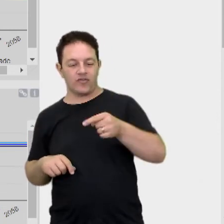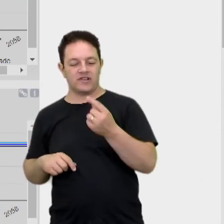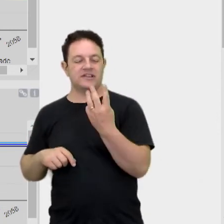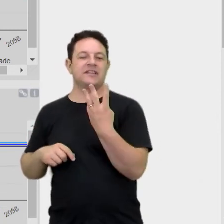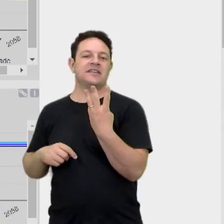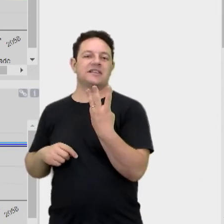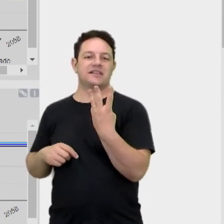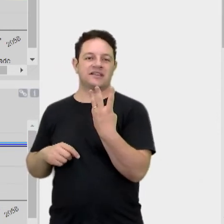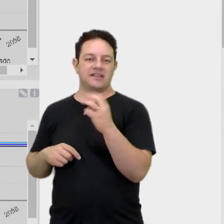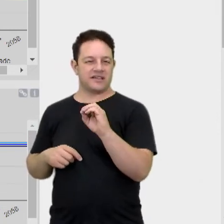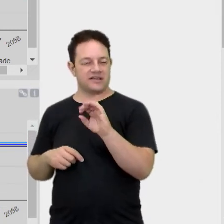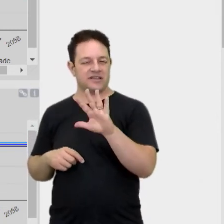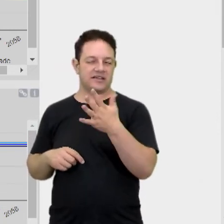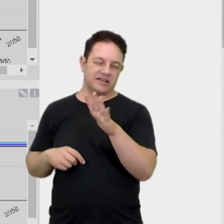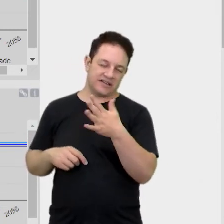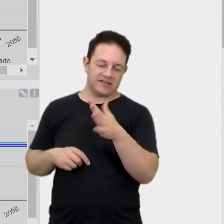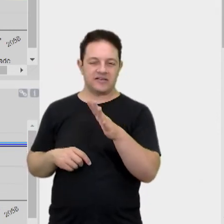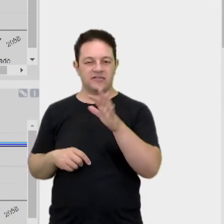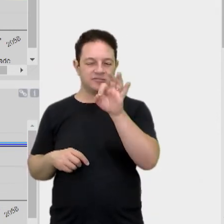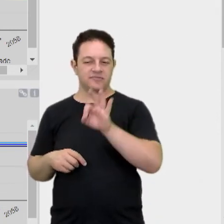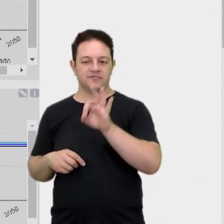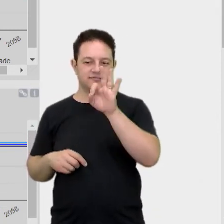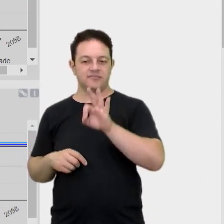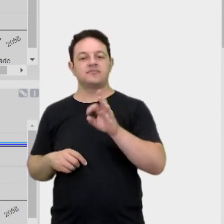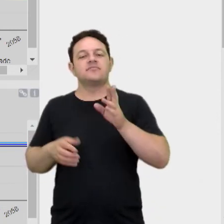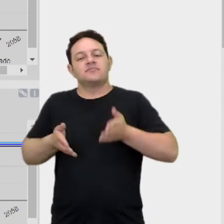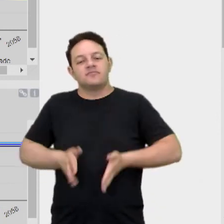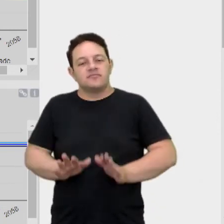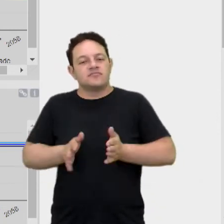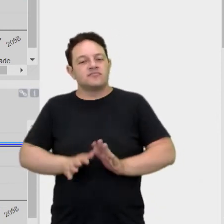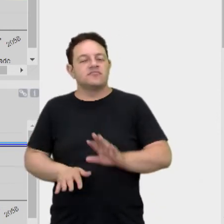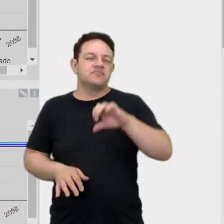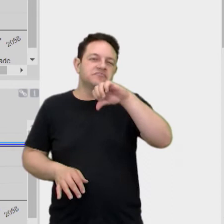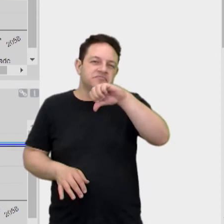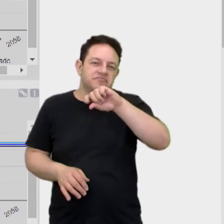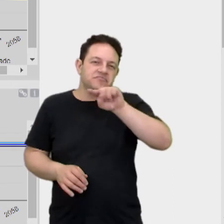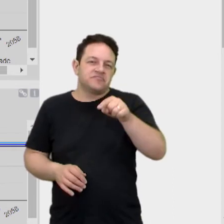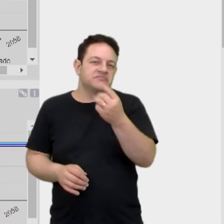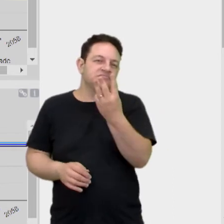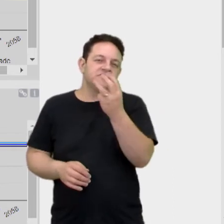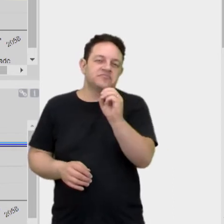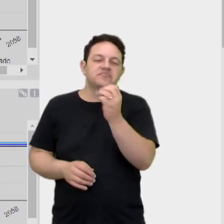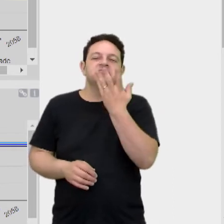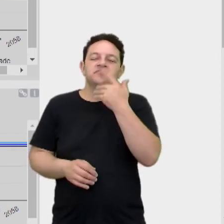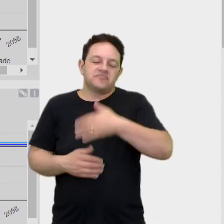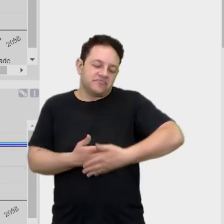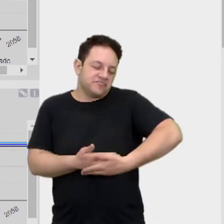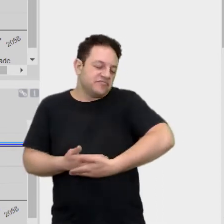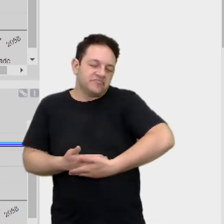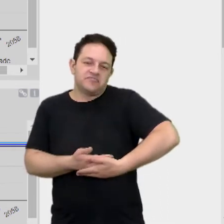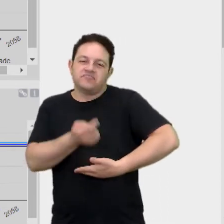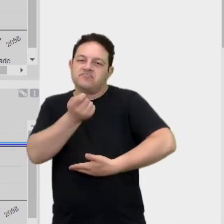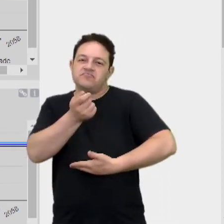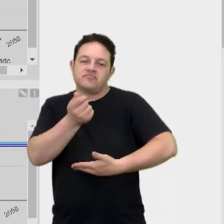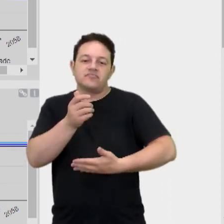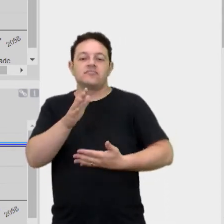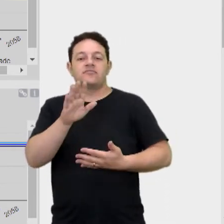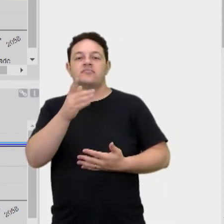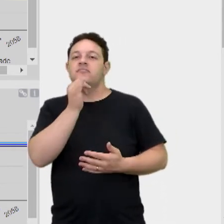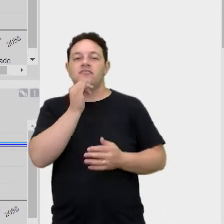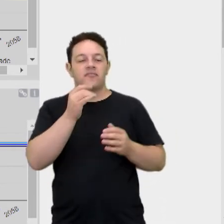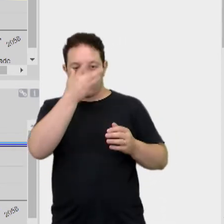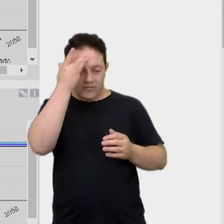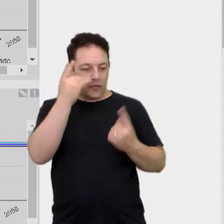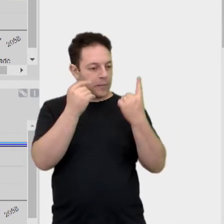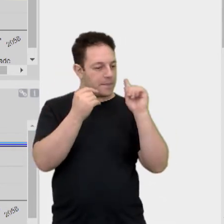9,30 mais ou menos aí, ou seja, vão nascer 9,30 crianças a cada 1.000 habitantes,